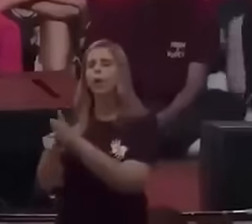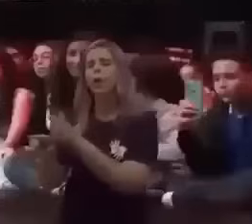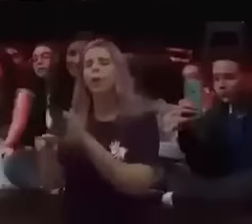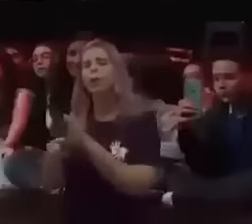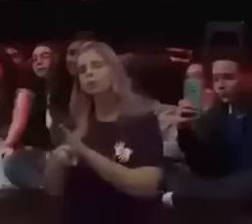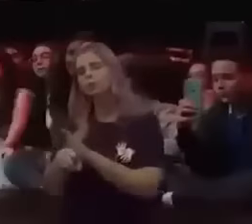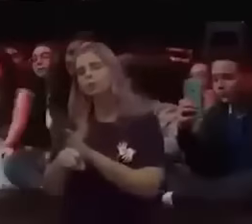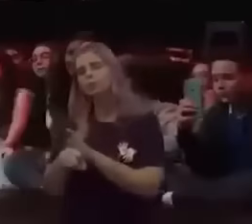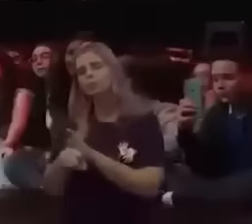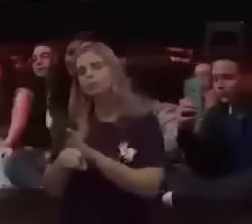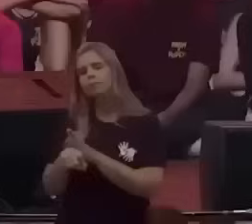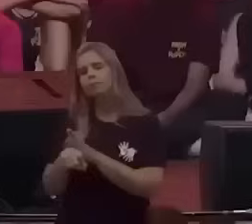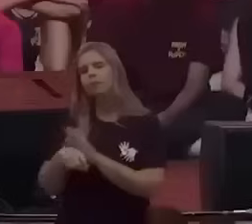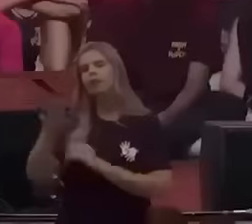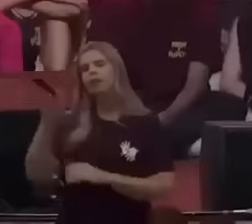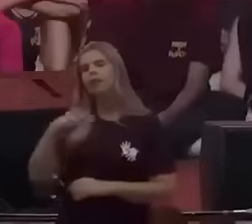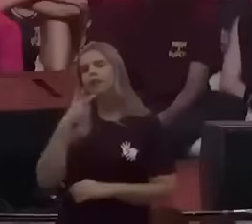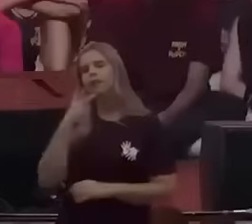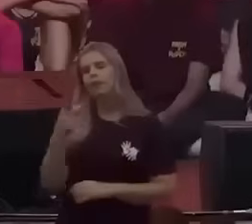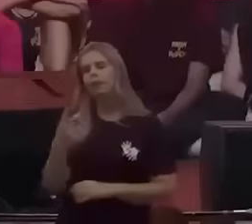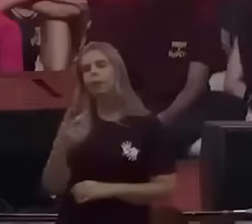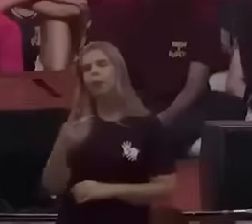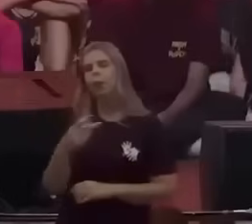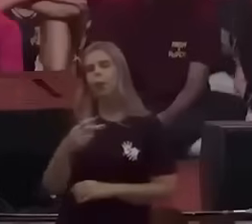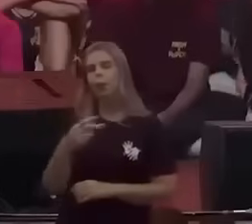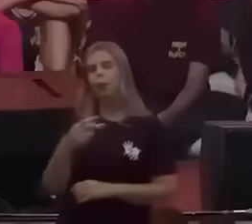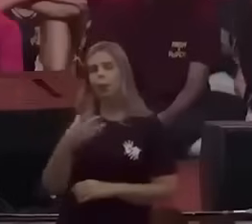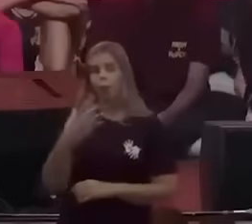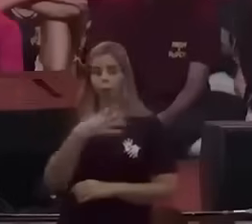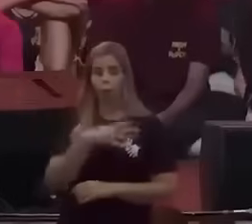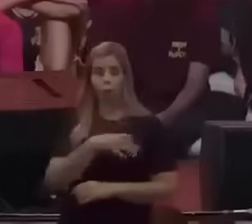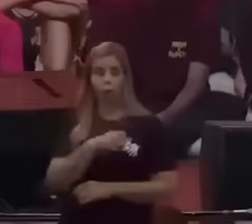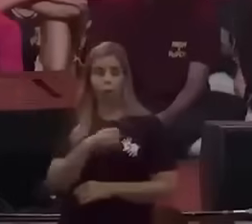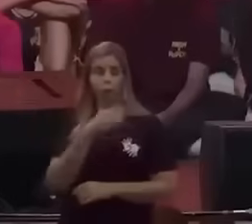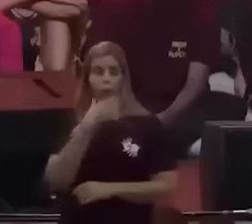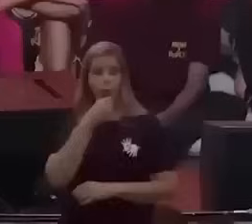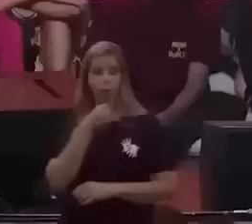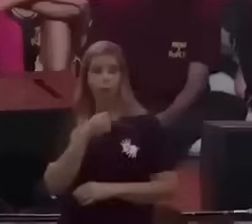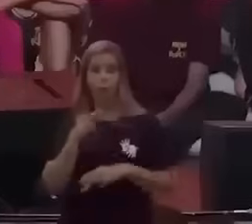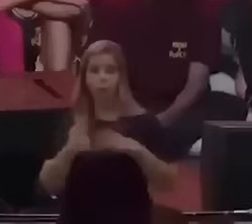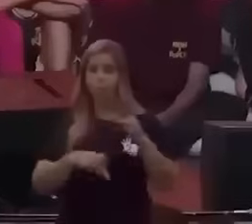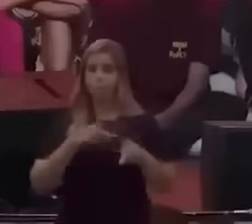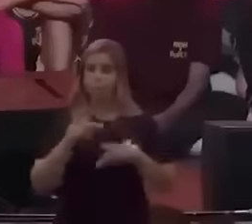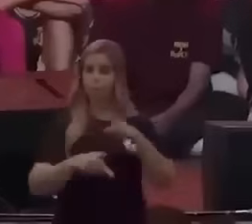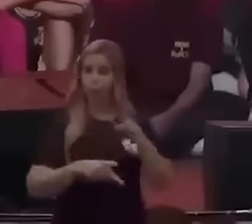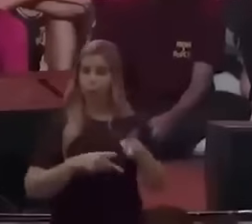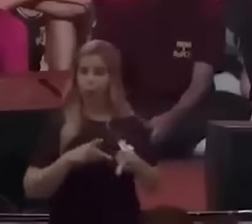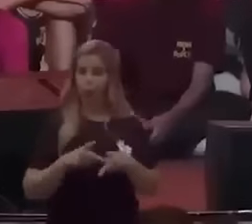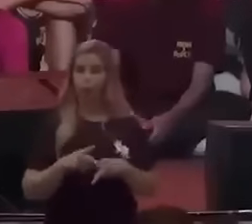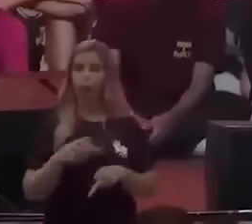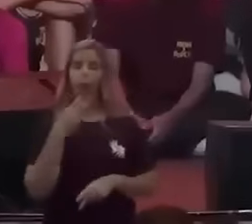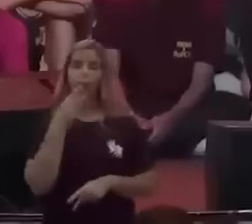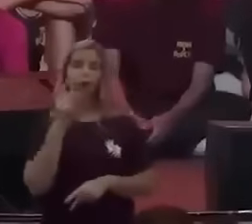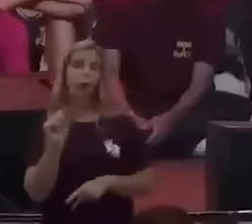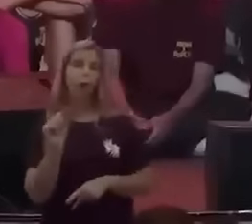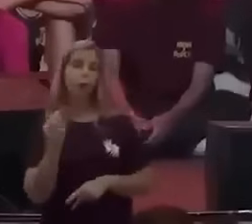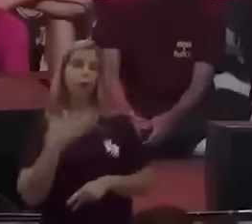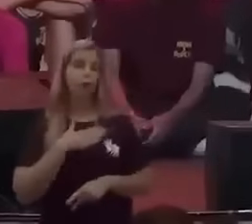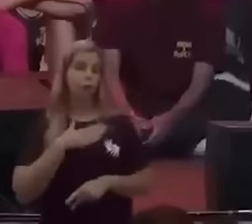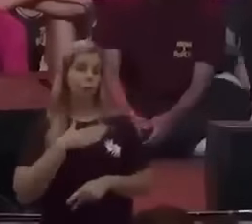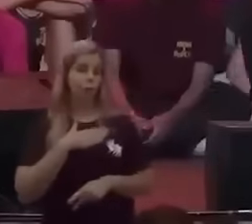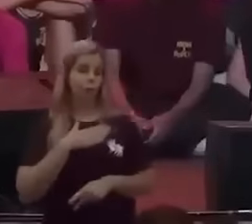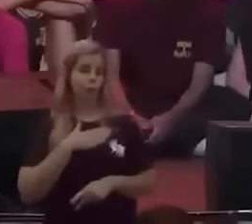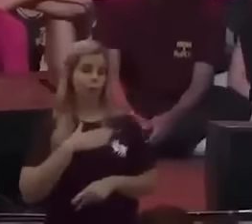os homens ser o filho do homem? Em outras palavras, o que é que o povo comenta a meu respeito? E os